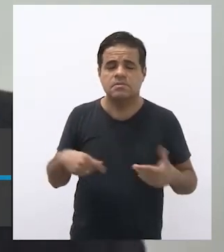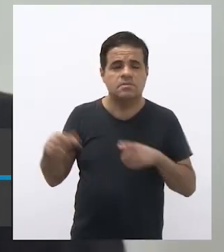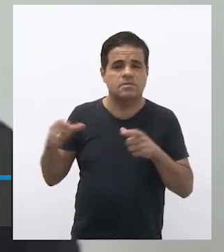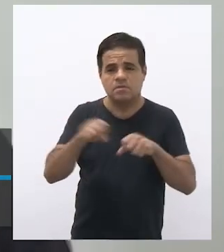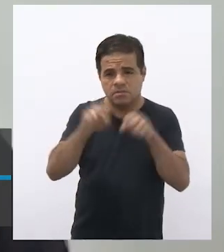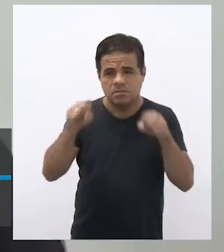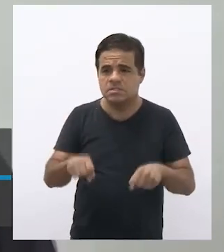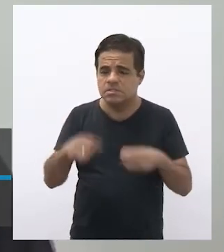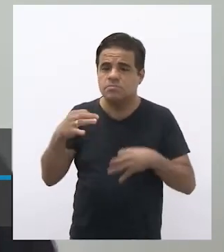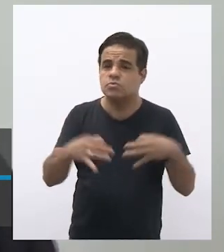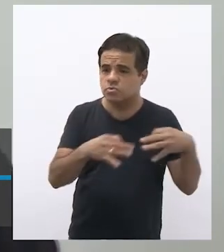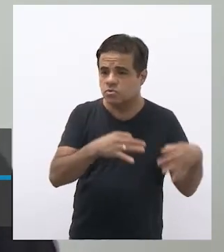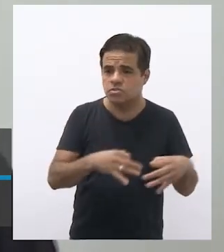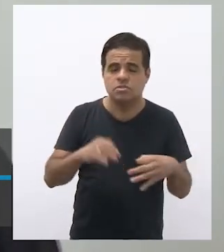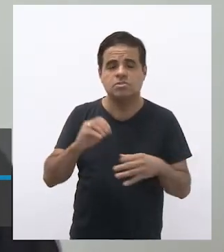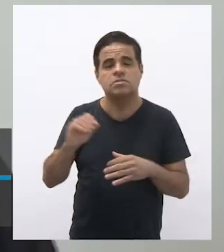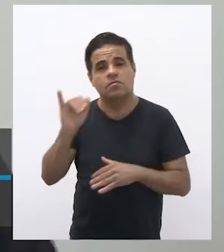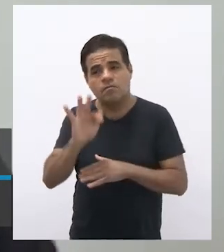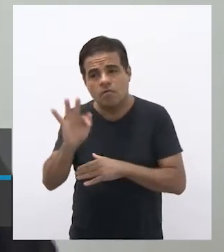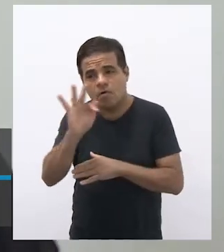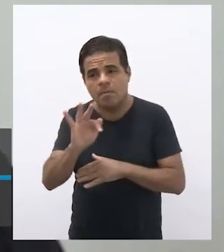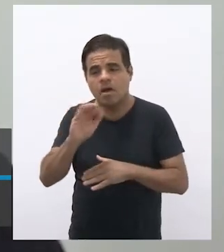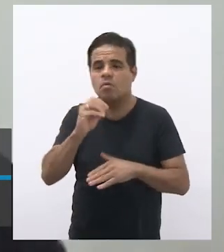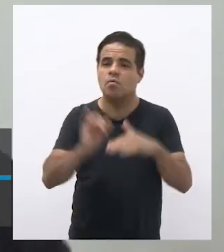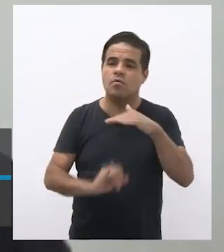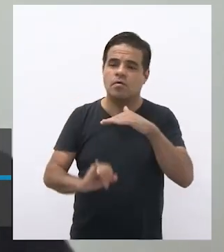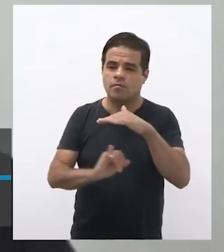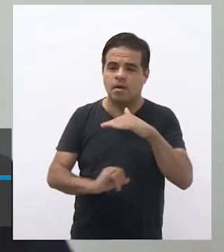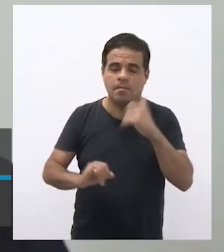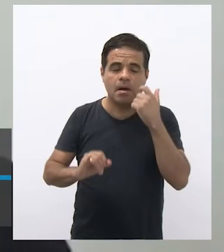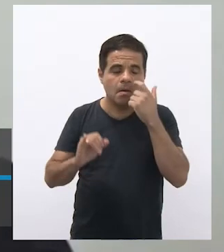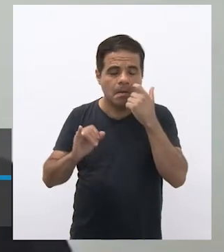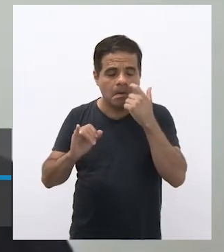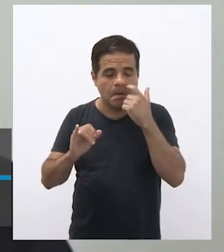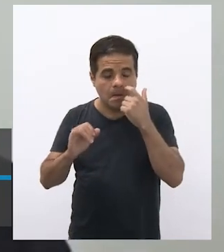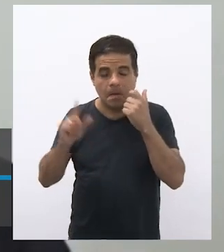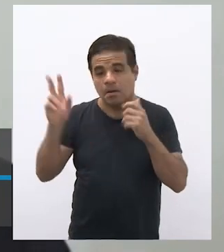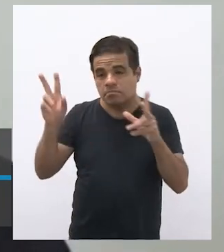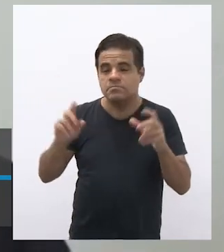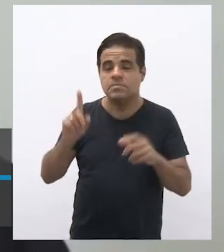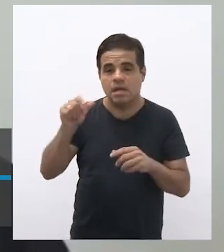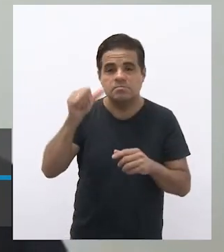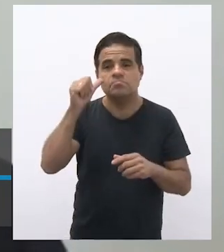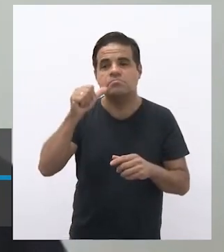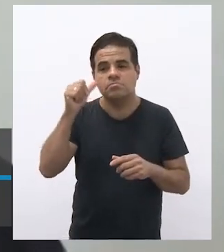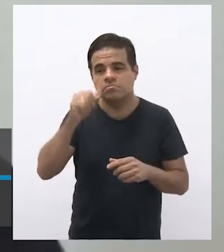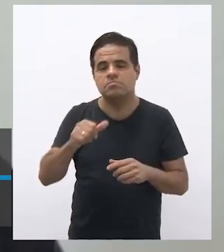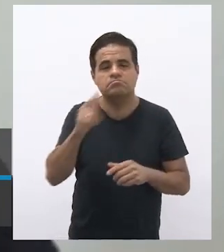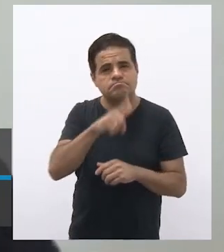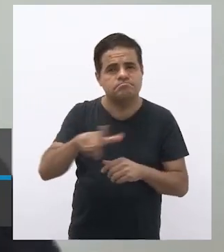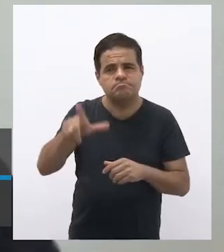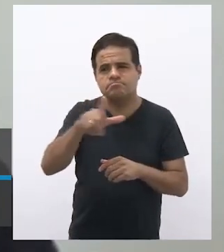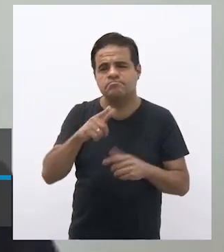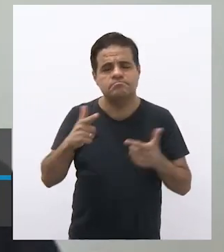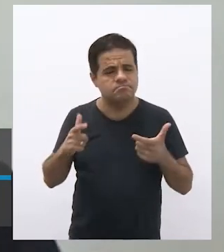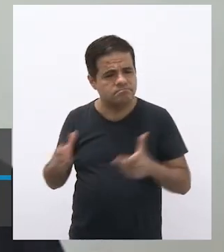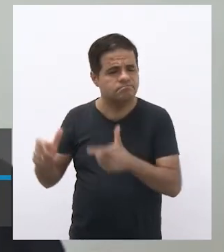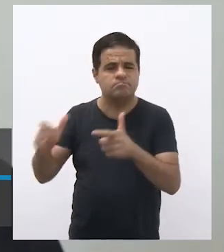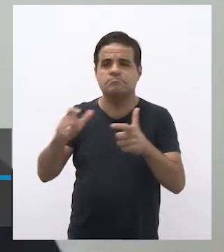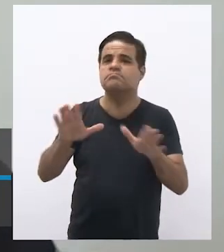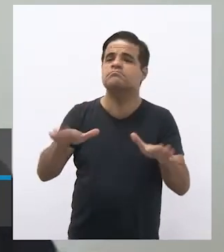justiça formal ou informal. Então, esse é o caso, por exemplo, das mulheres em situação de violação de direitos, né, no